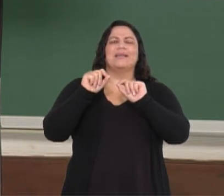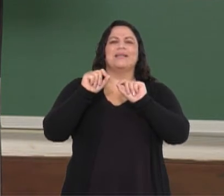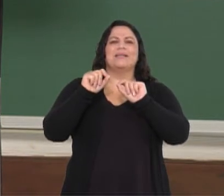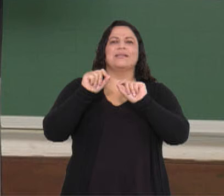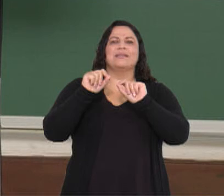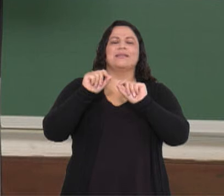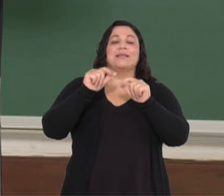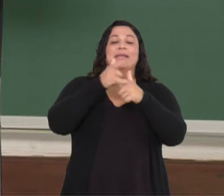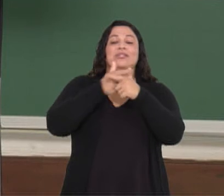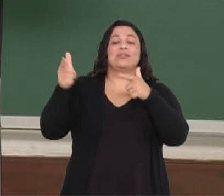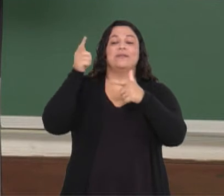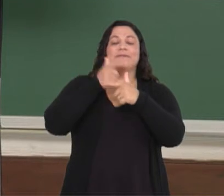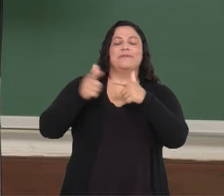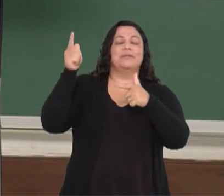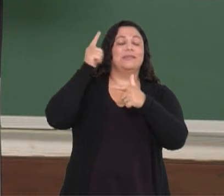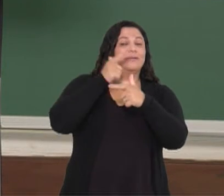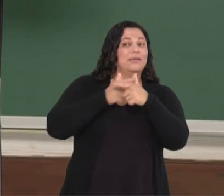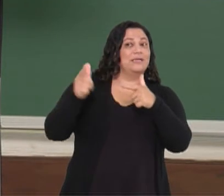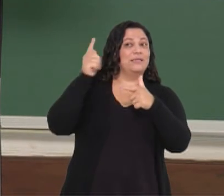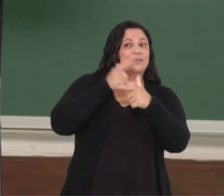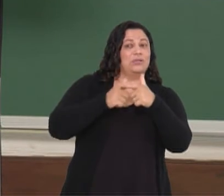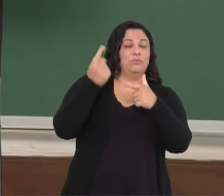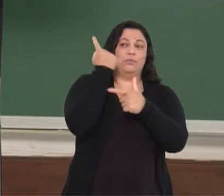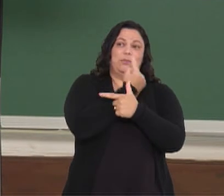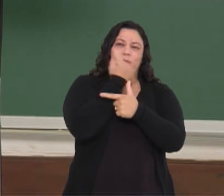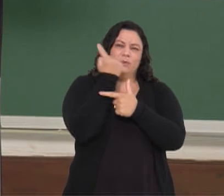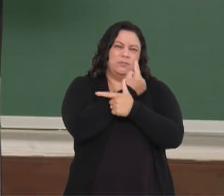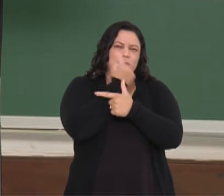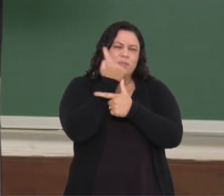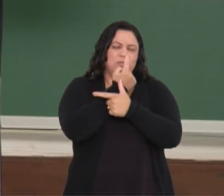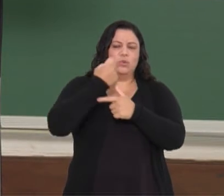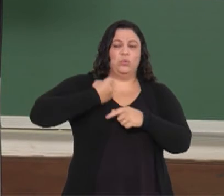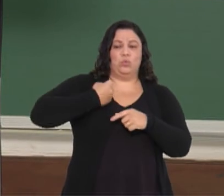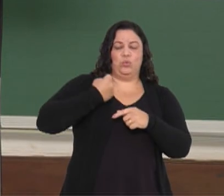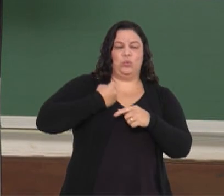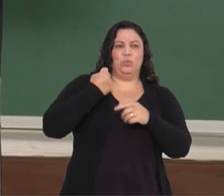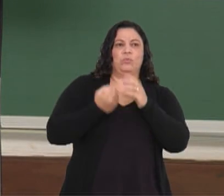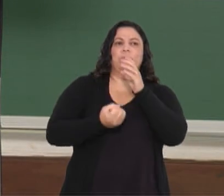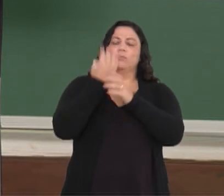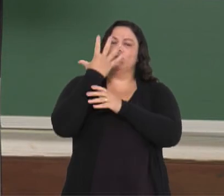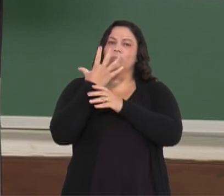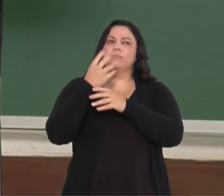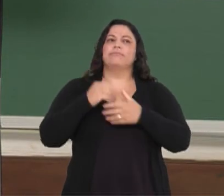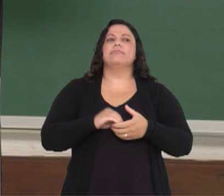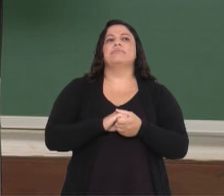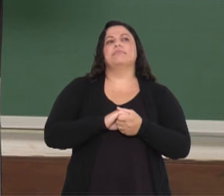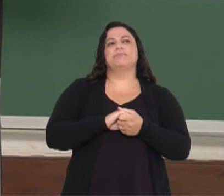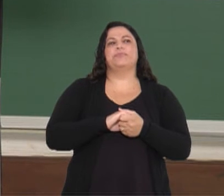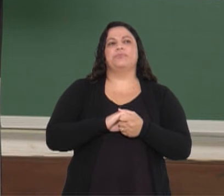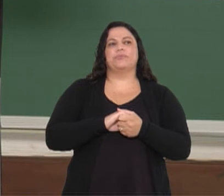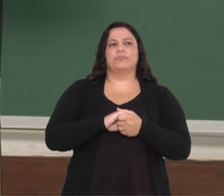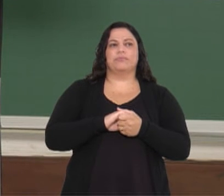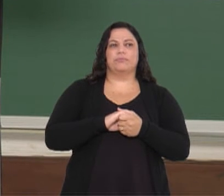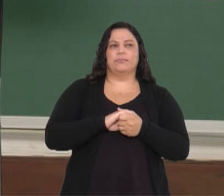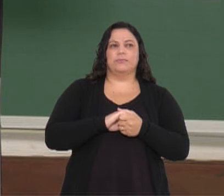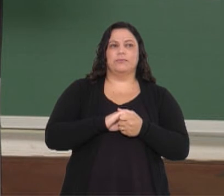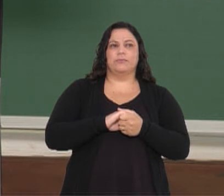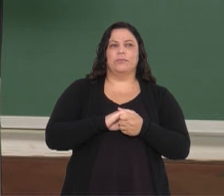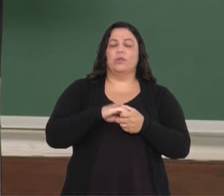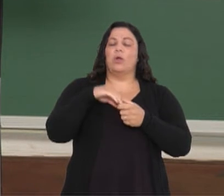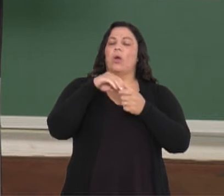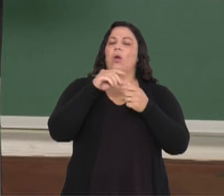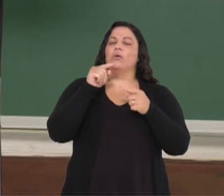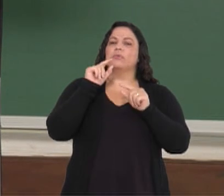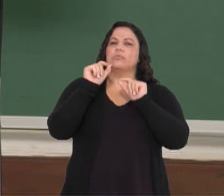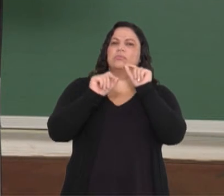número, ou primeiro coeficiente do divisor. É o primeiro número que aparece. Coeficiente do divisor aqui, 2.